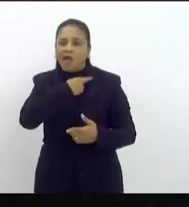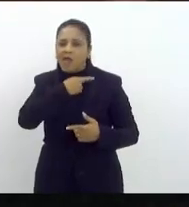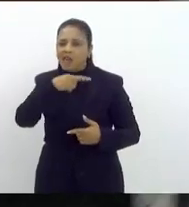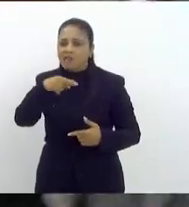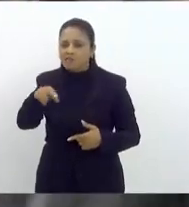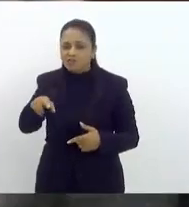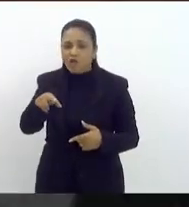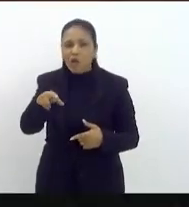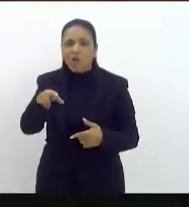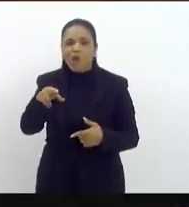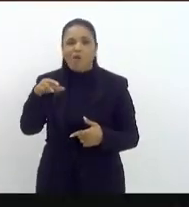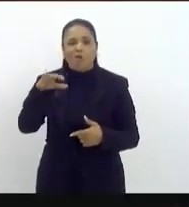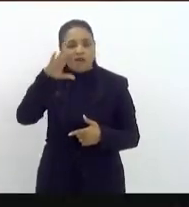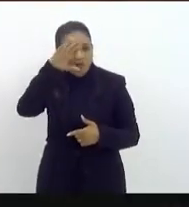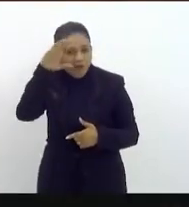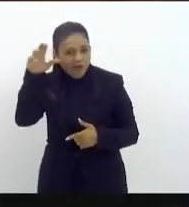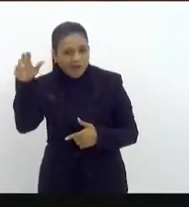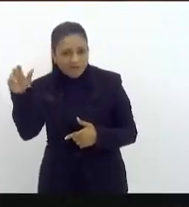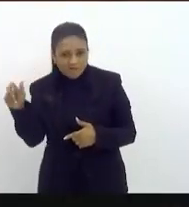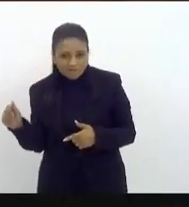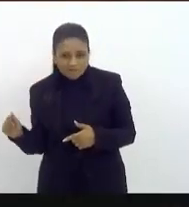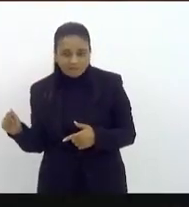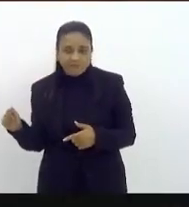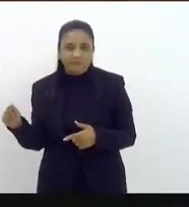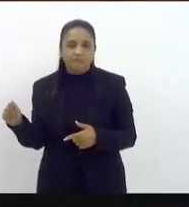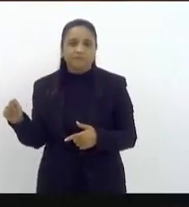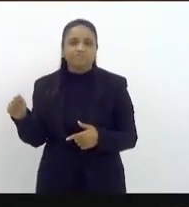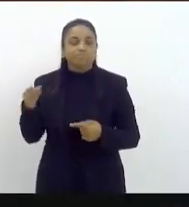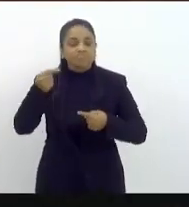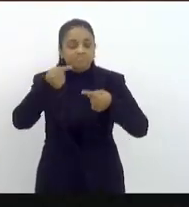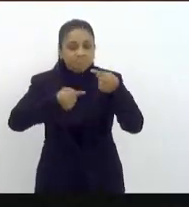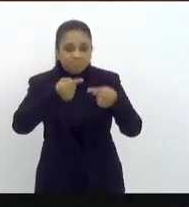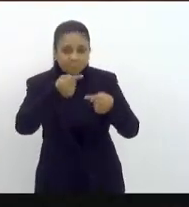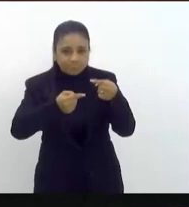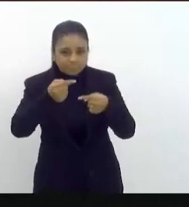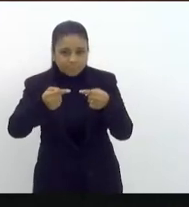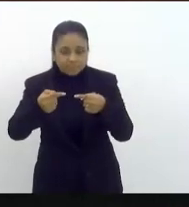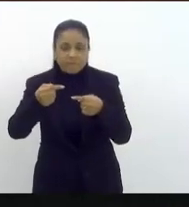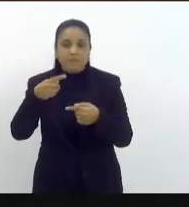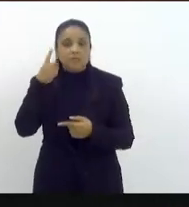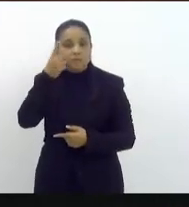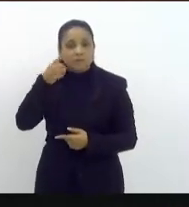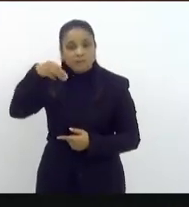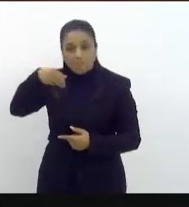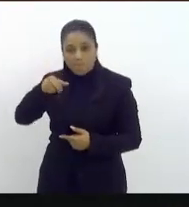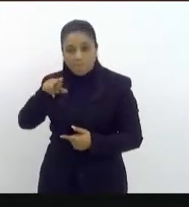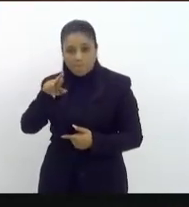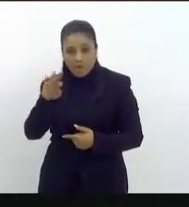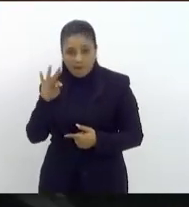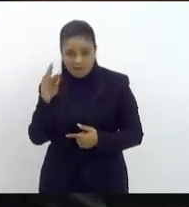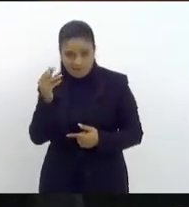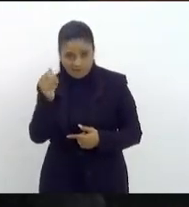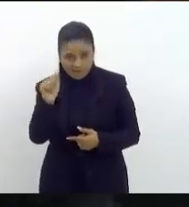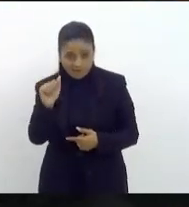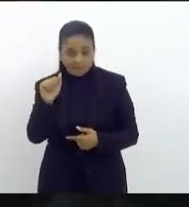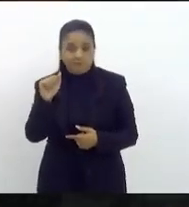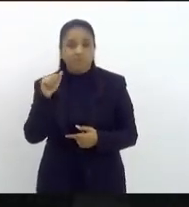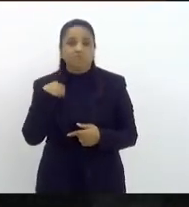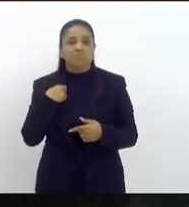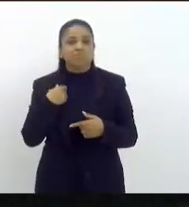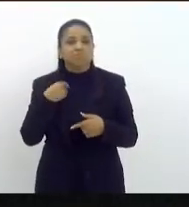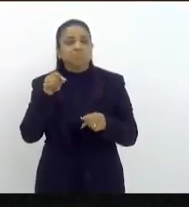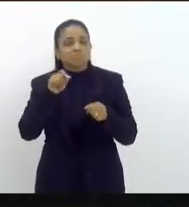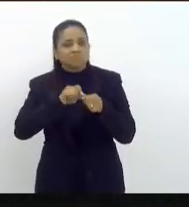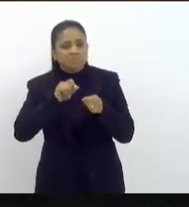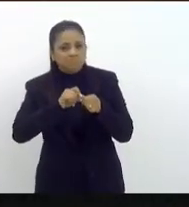de matriz africana e esse debate inclusive dizer deputada Marta Rocha que nós realizamos a